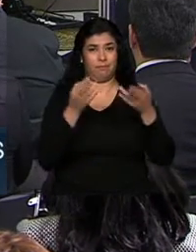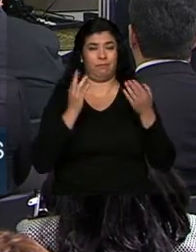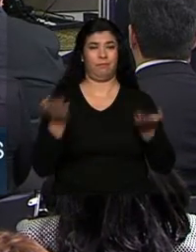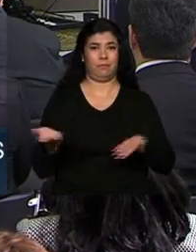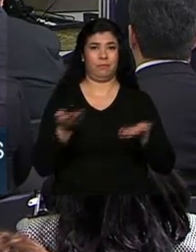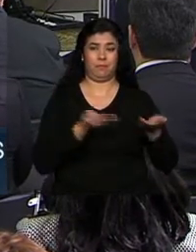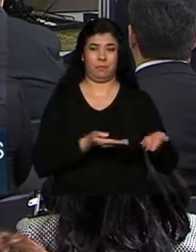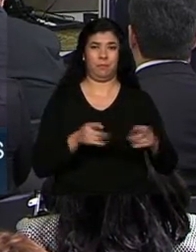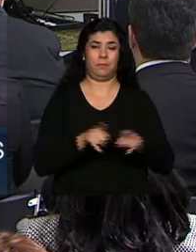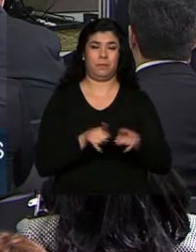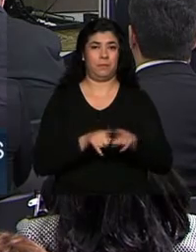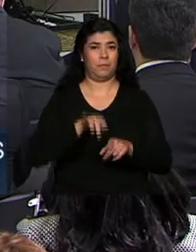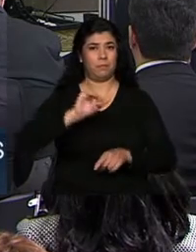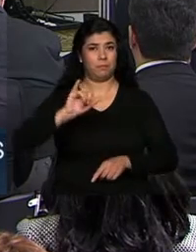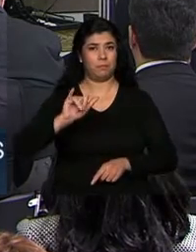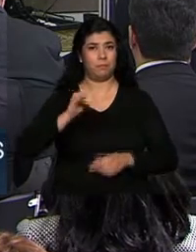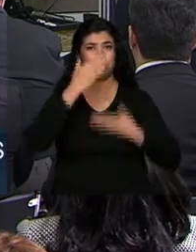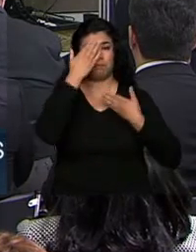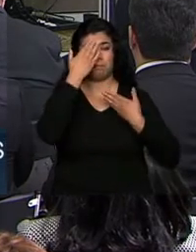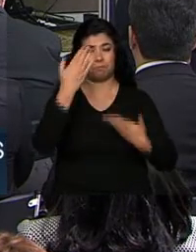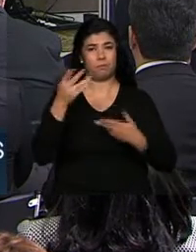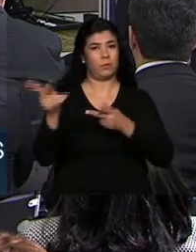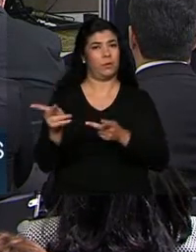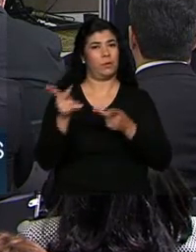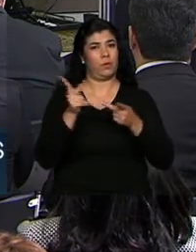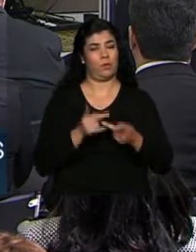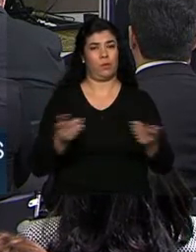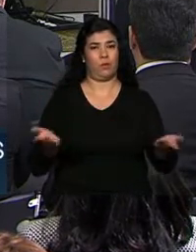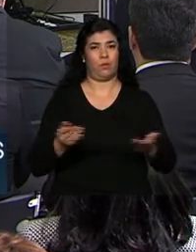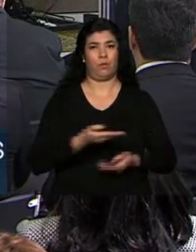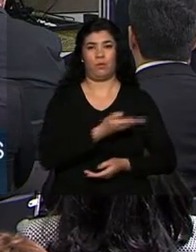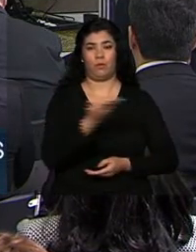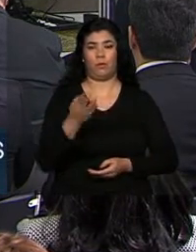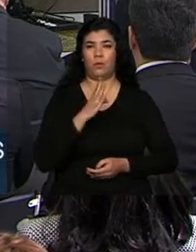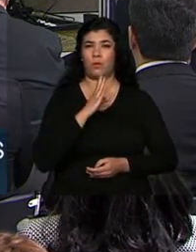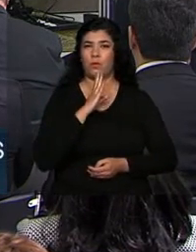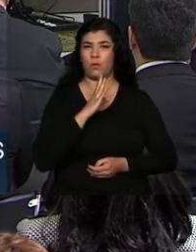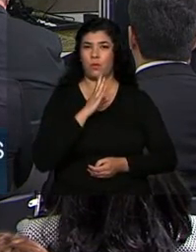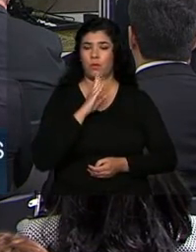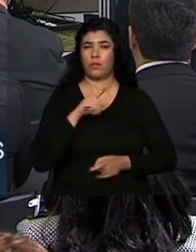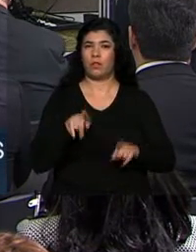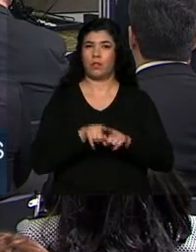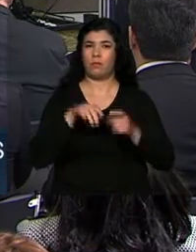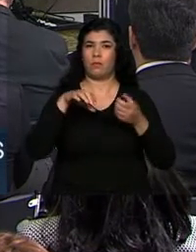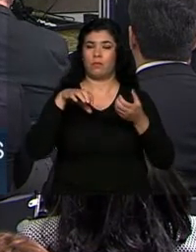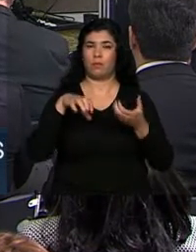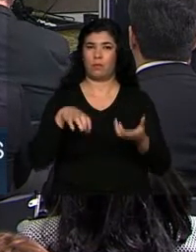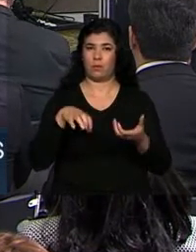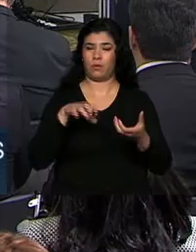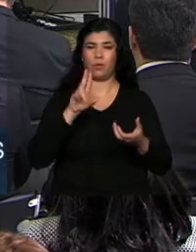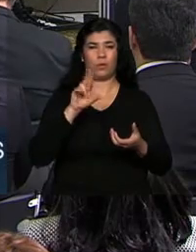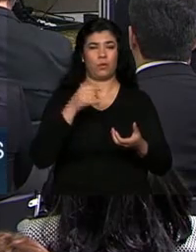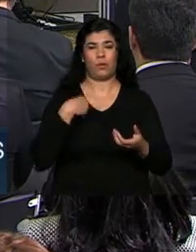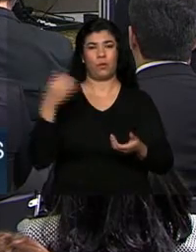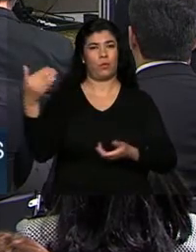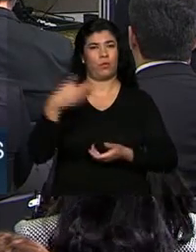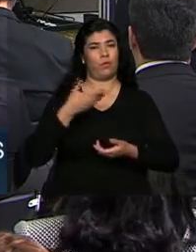e agradeço a oportunidade pelo convite de estar aqui, conhecer o nosso Congresso Nacional, que eu nunca tive aqui.